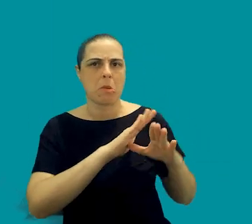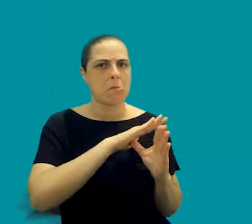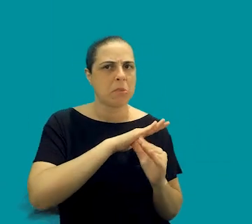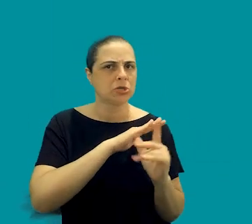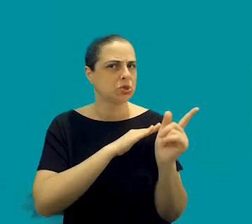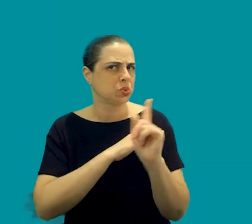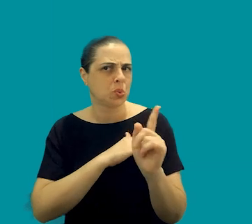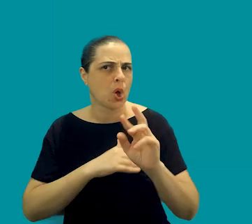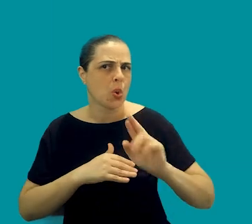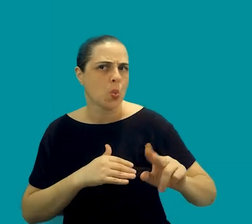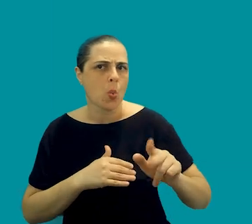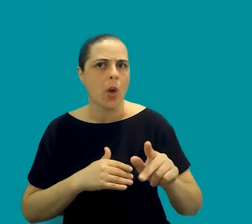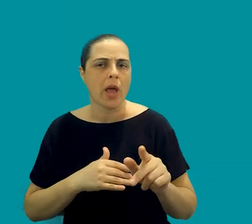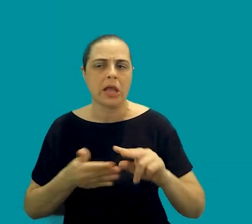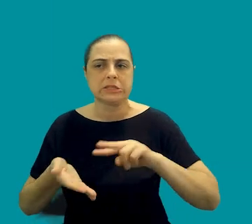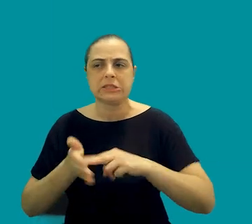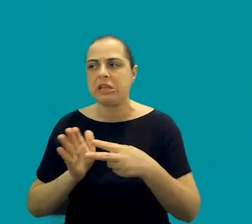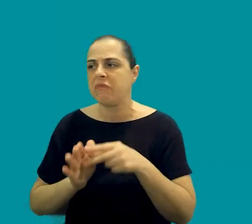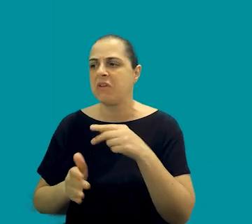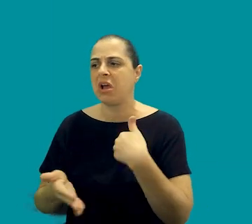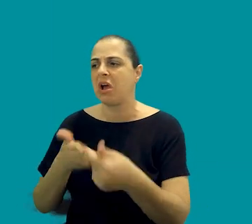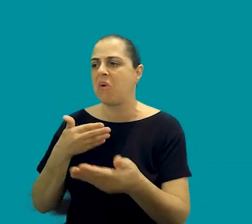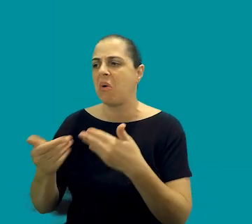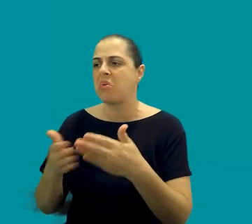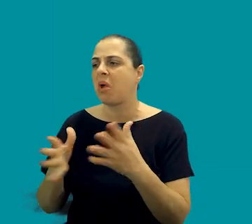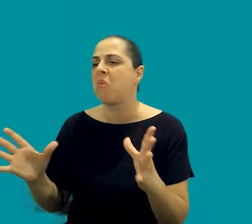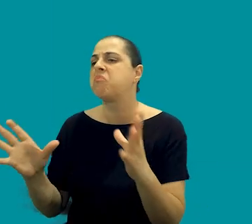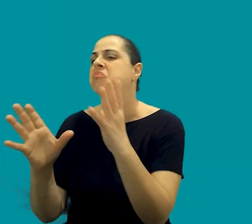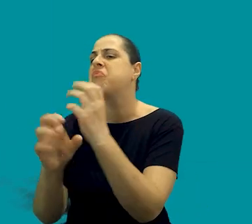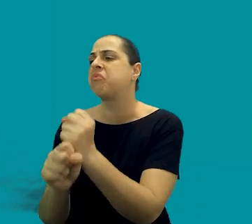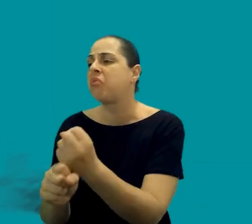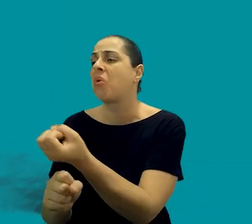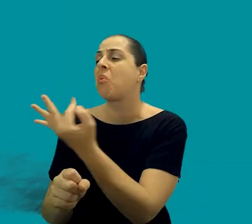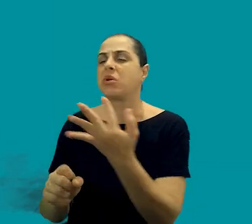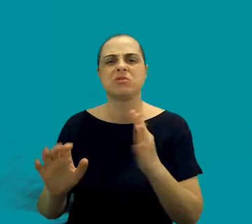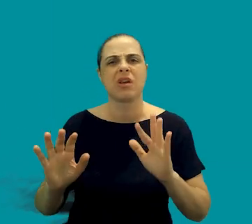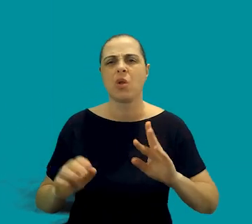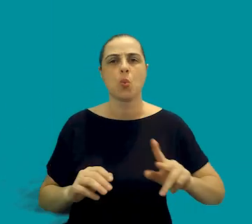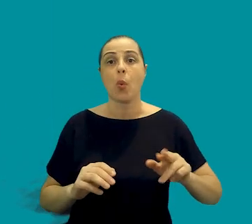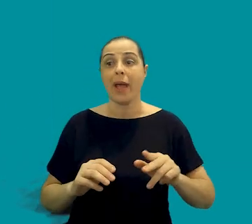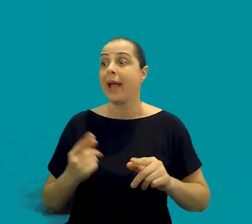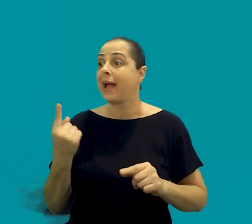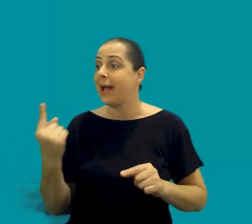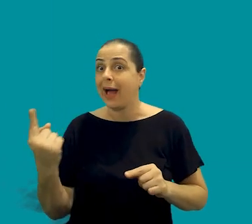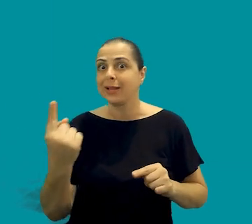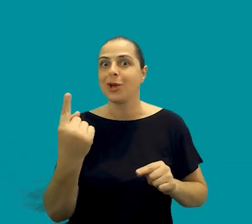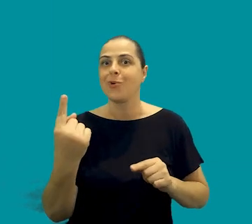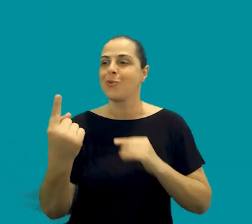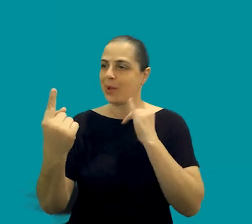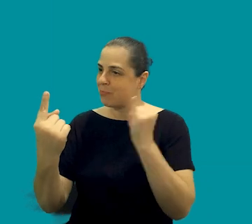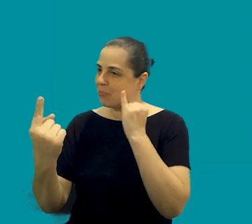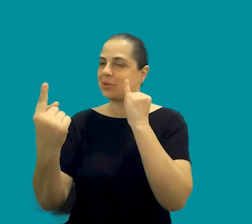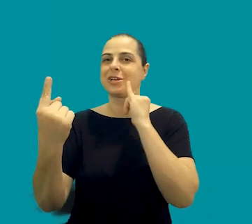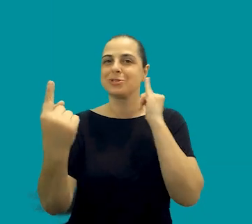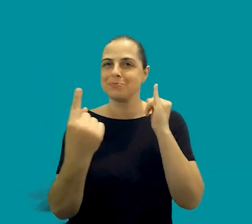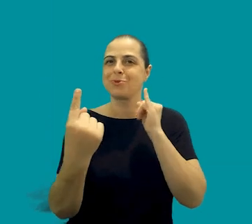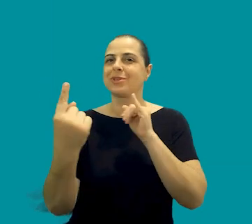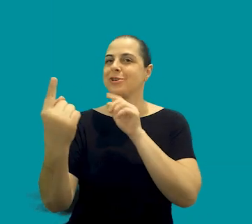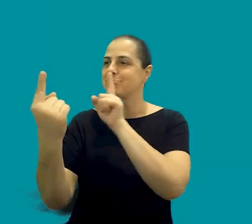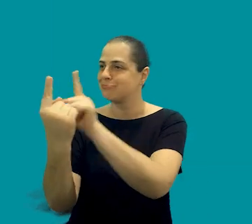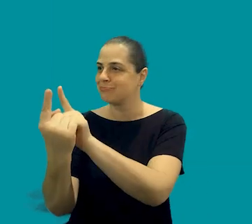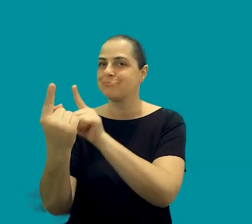rua, não, eu sou tratado como gente. Né? Nem como número, né? E que talvez fosse assim o básico,